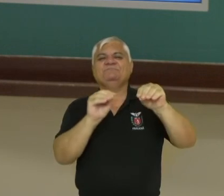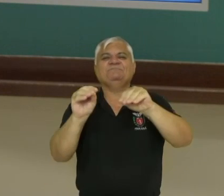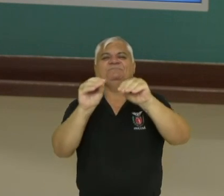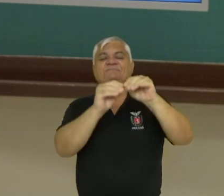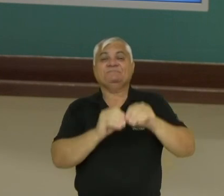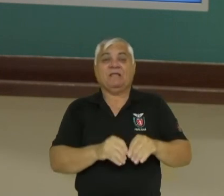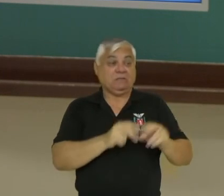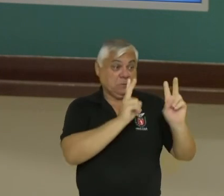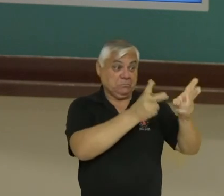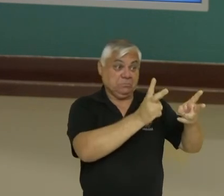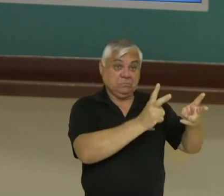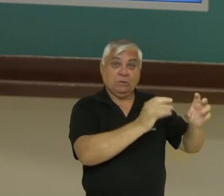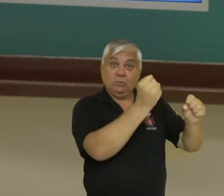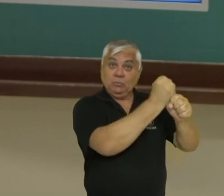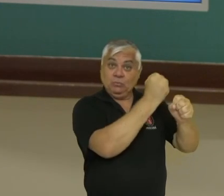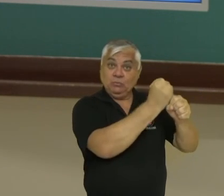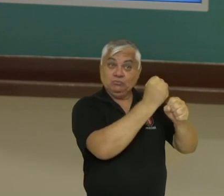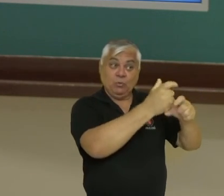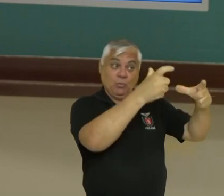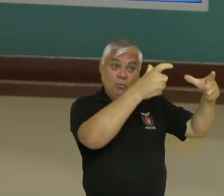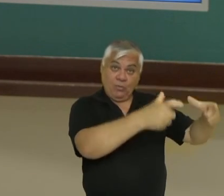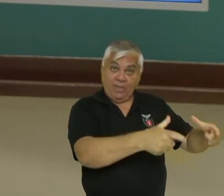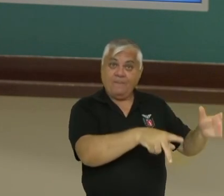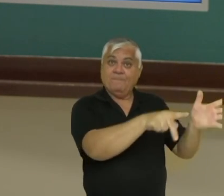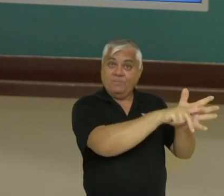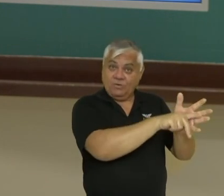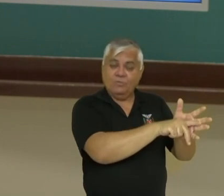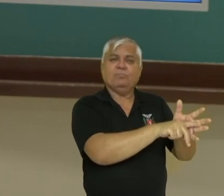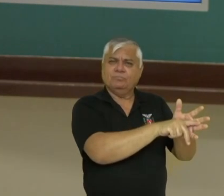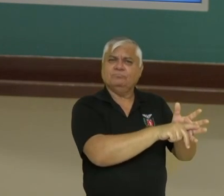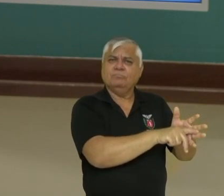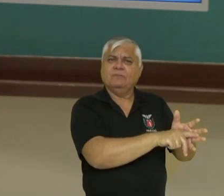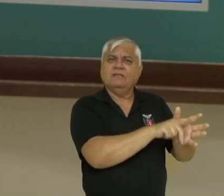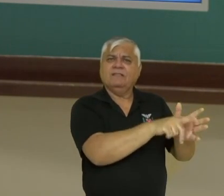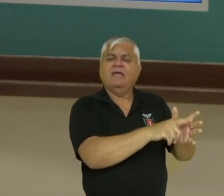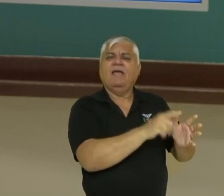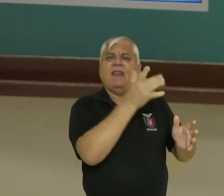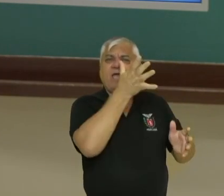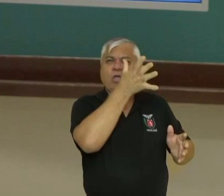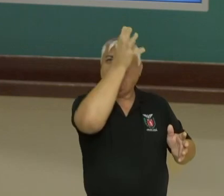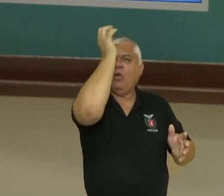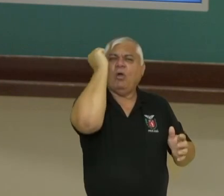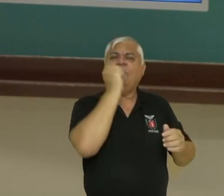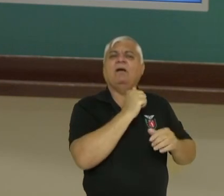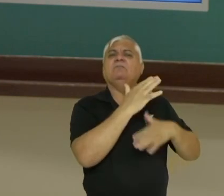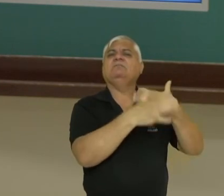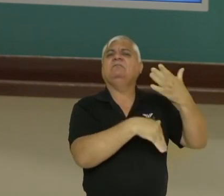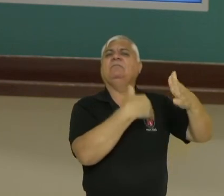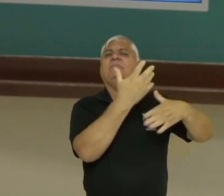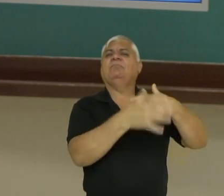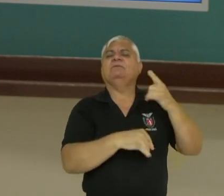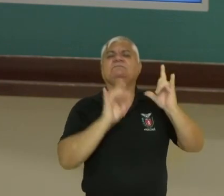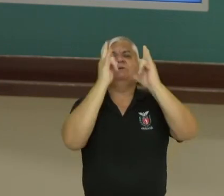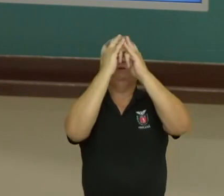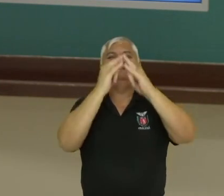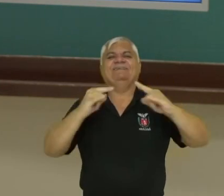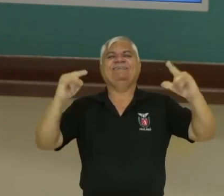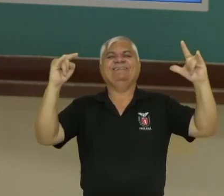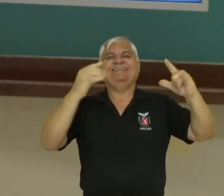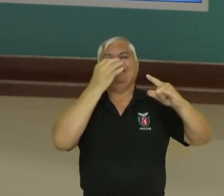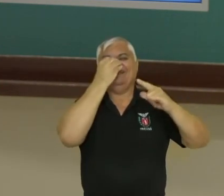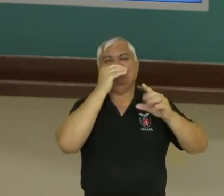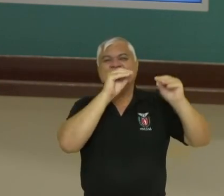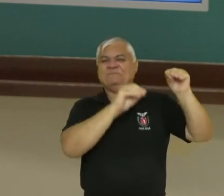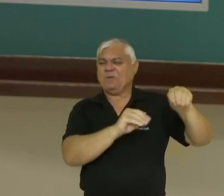ali que tinha o seu lugar próprio, o seu espaço cênico próprio, que a gente viu ali o exemplo do Circo Máximos, e o circo que passa a ser